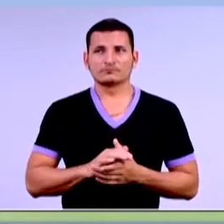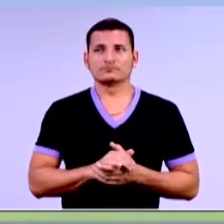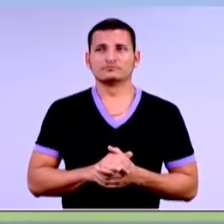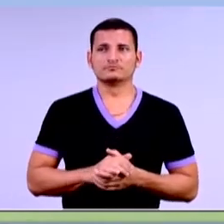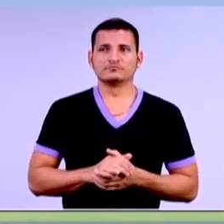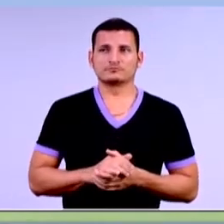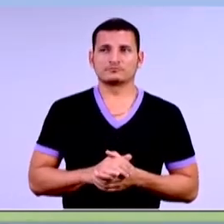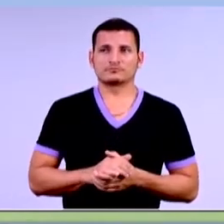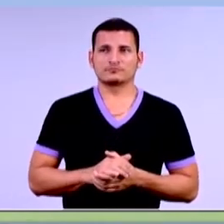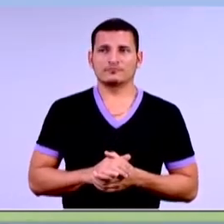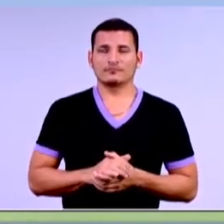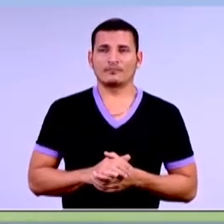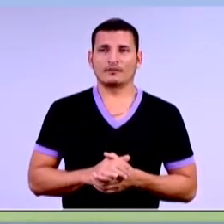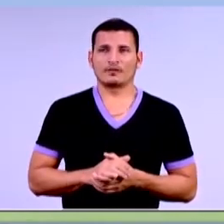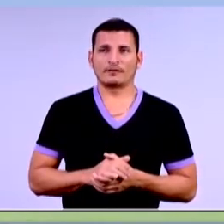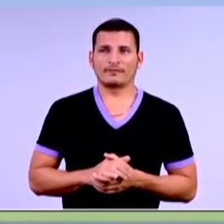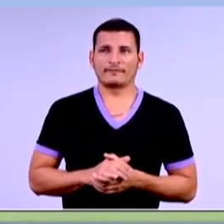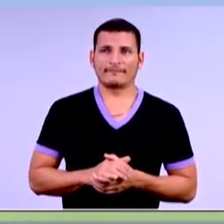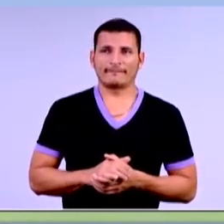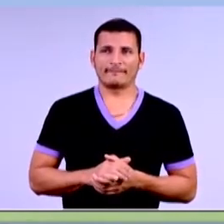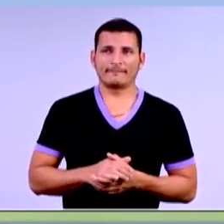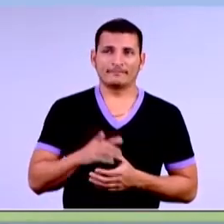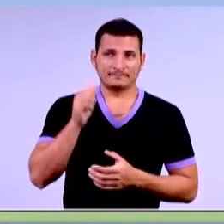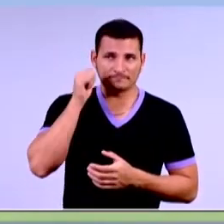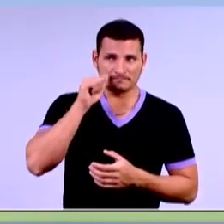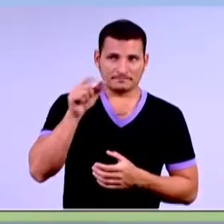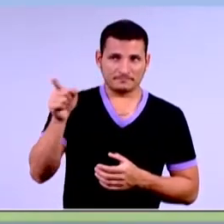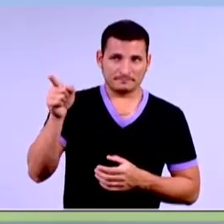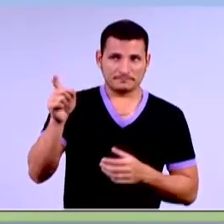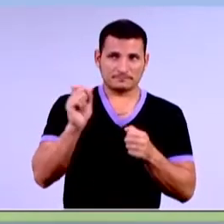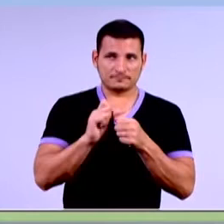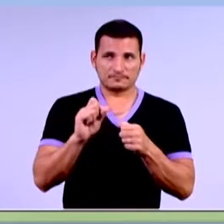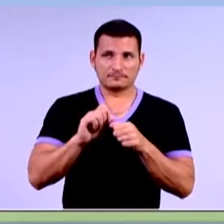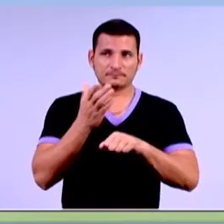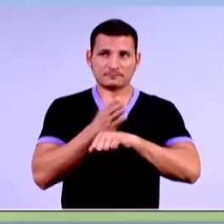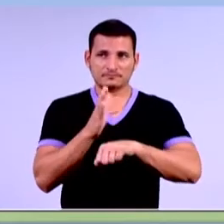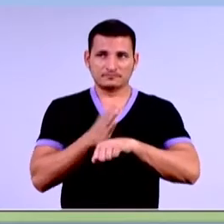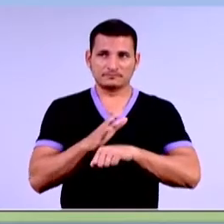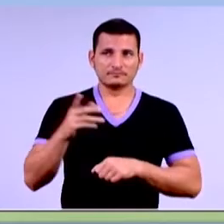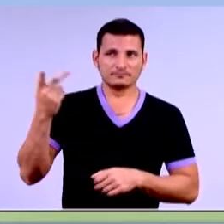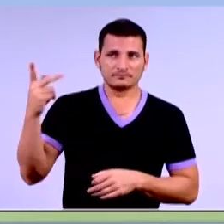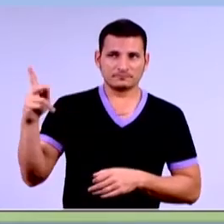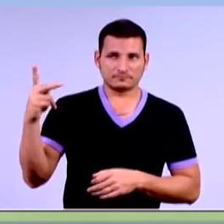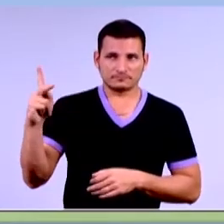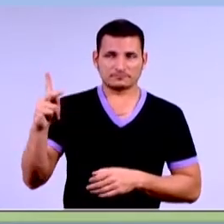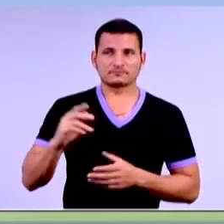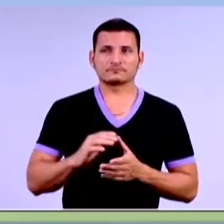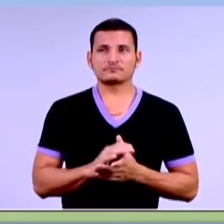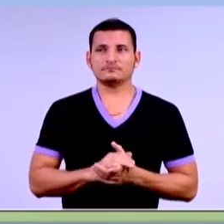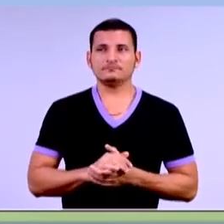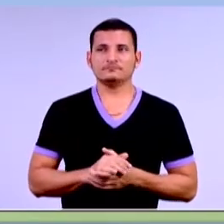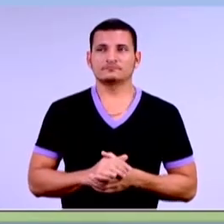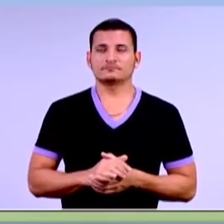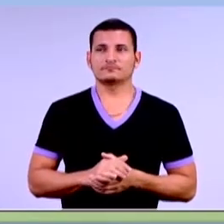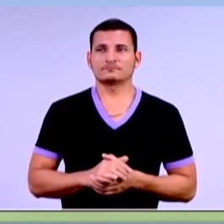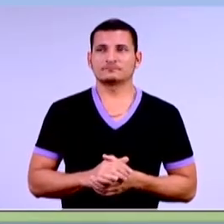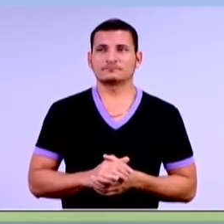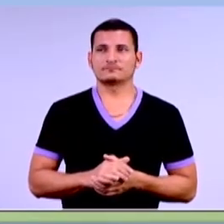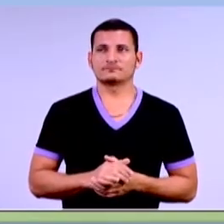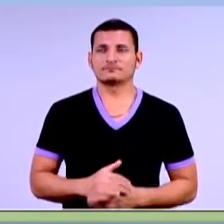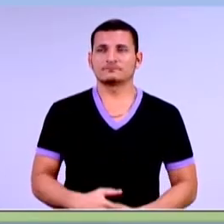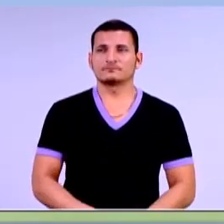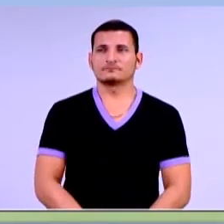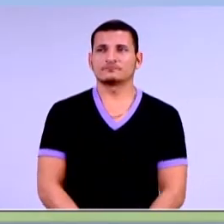amor ela fez a tarefa dela ok chique de doer